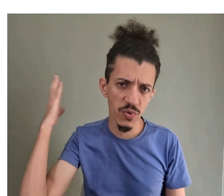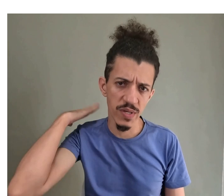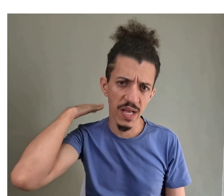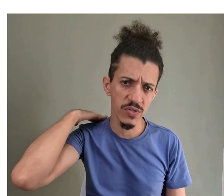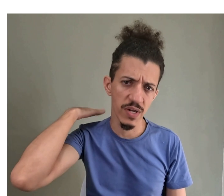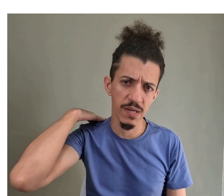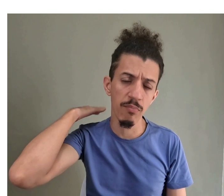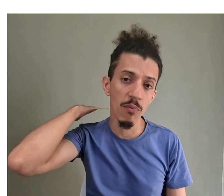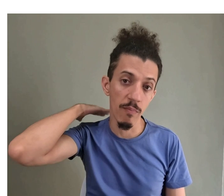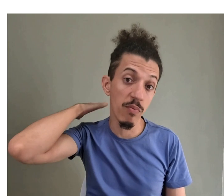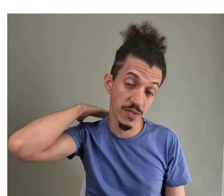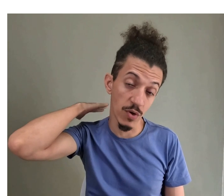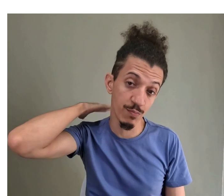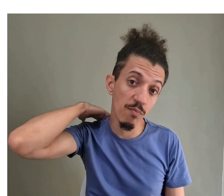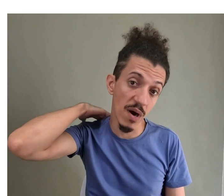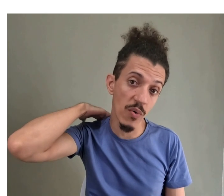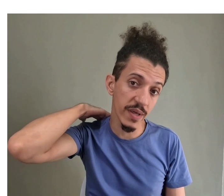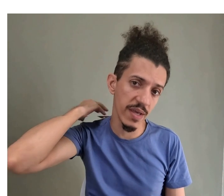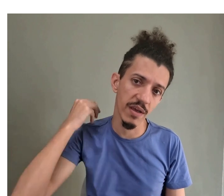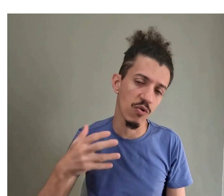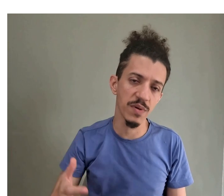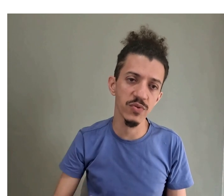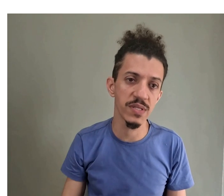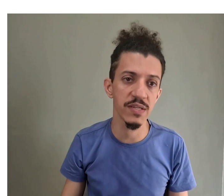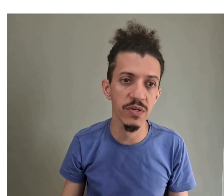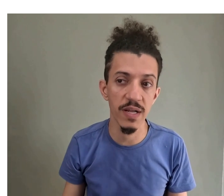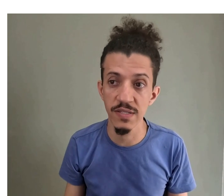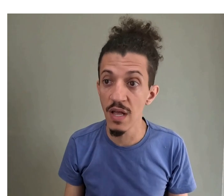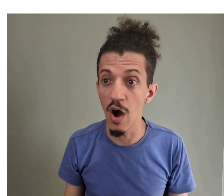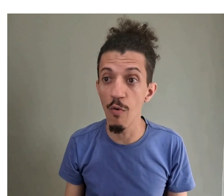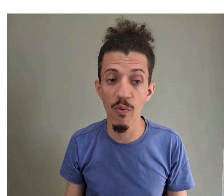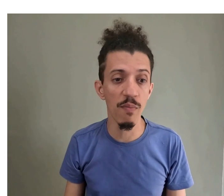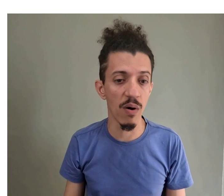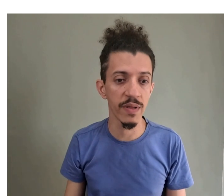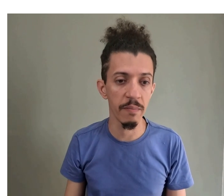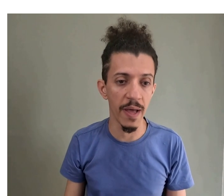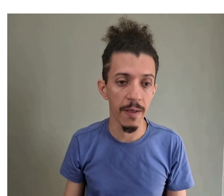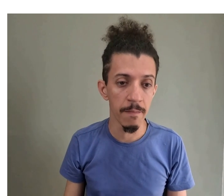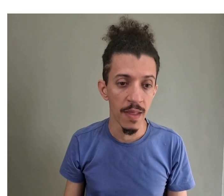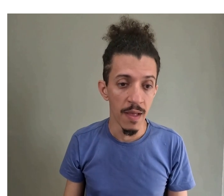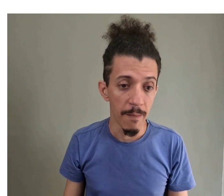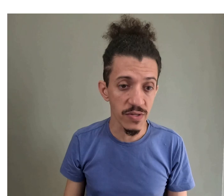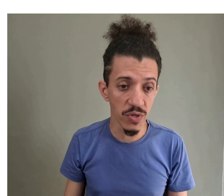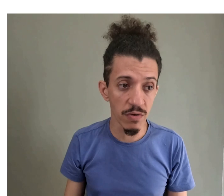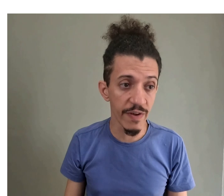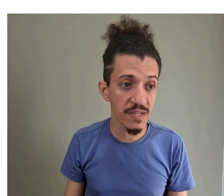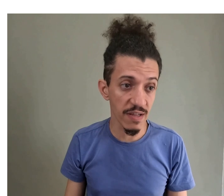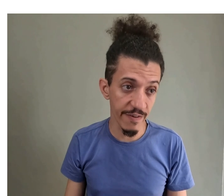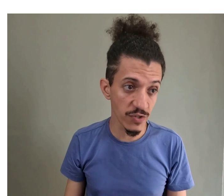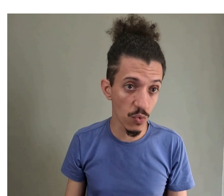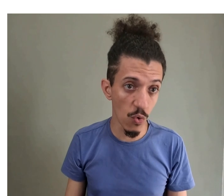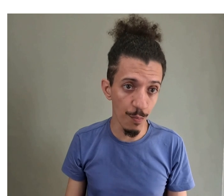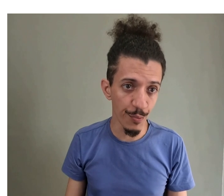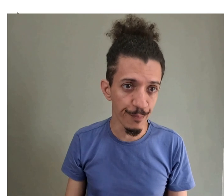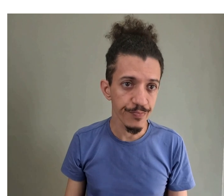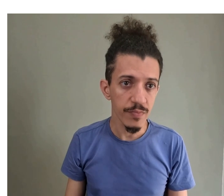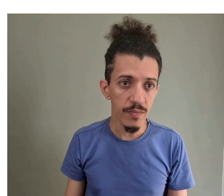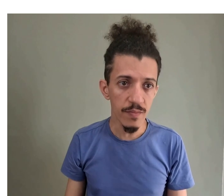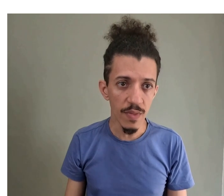Algumas coisas relacionadas o sinal de pulmão aqui, algumas coisas relacionadas ao pulmão também. mas outros são feitos na frente do